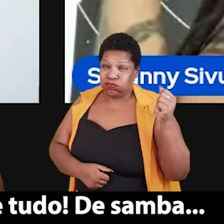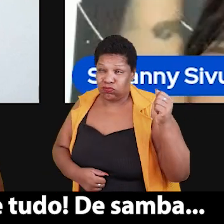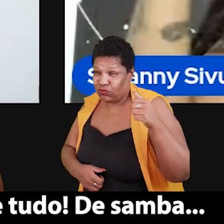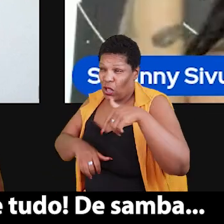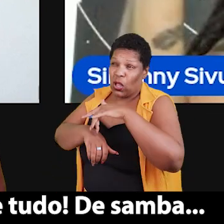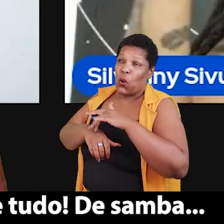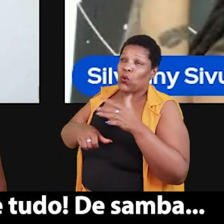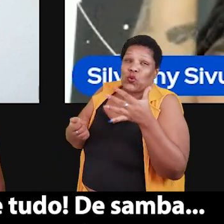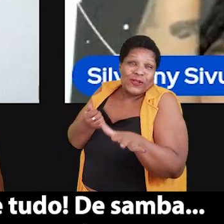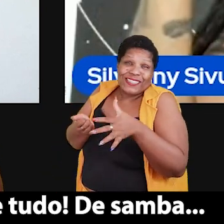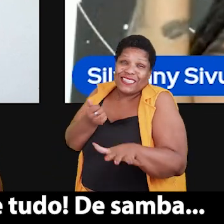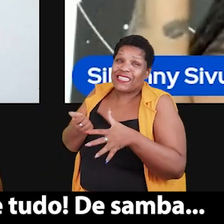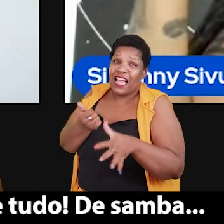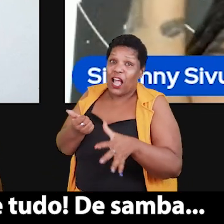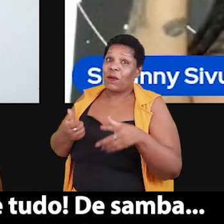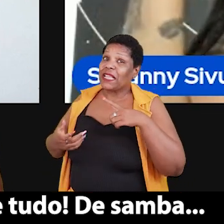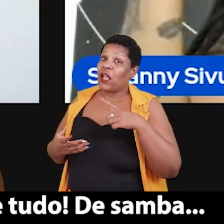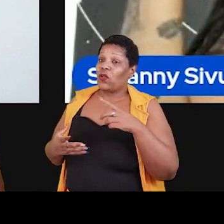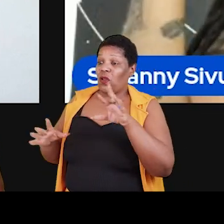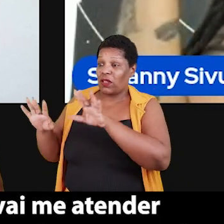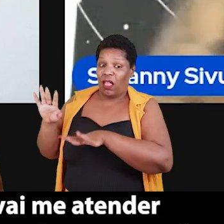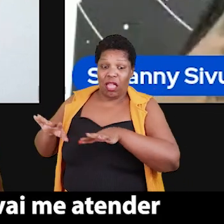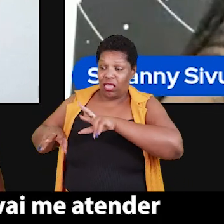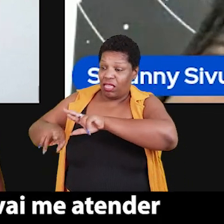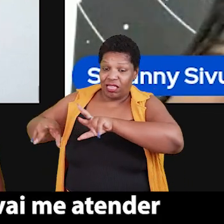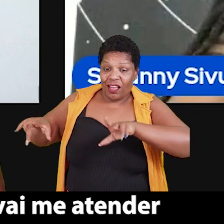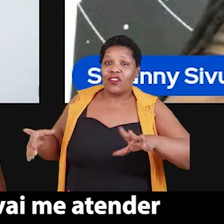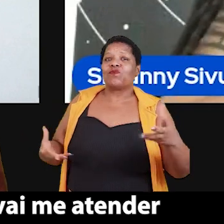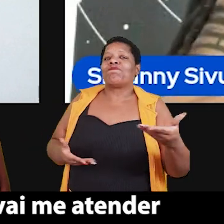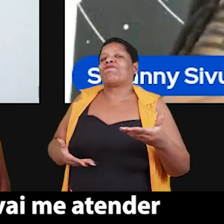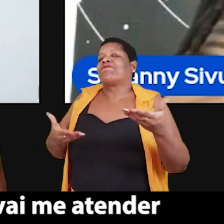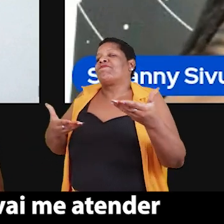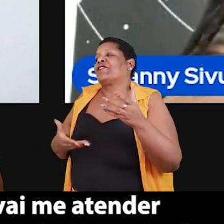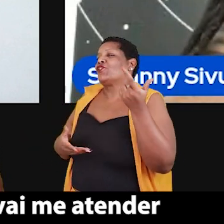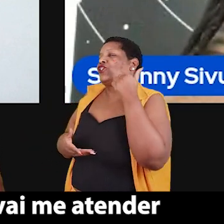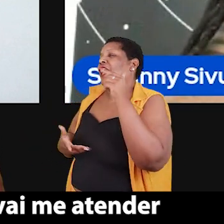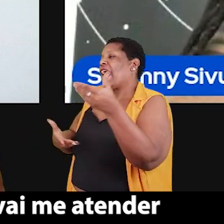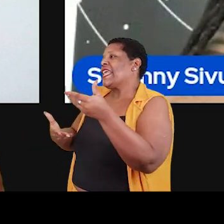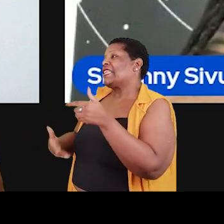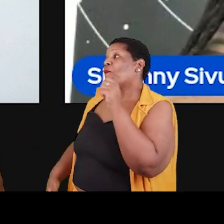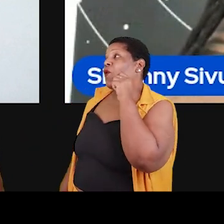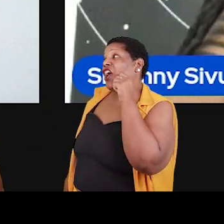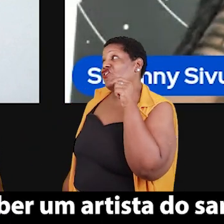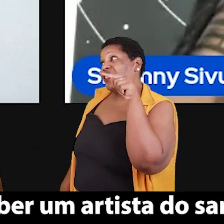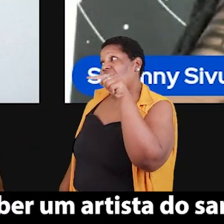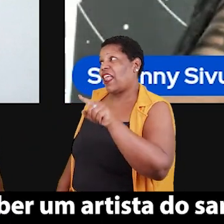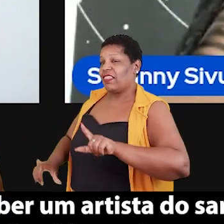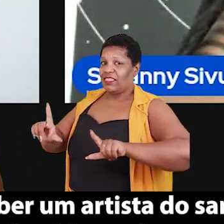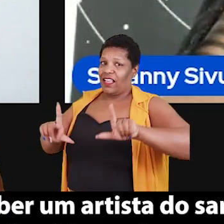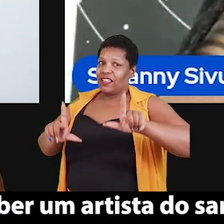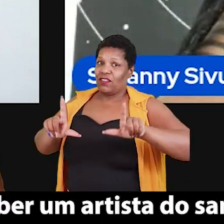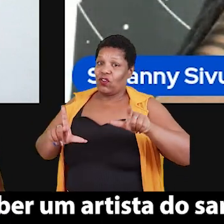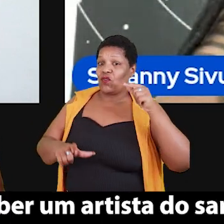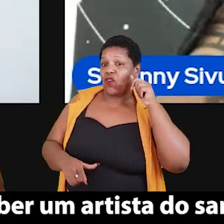de tudo, do samba. Então eu tenho que ter instrumentos que vai me atender quando eu receber esses artistas. Se eu vou receber